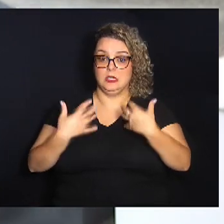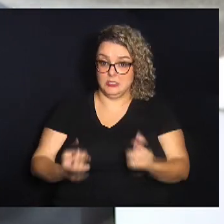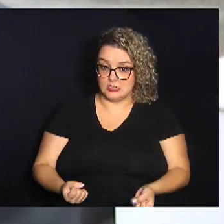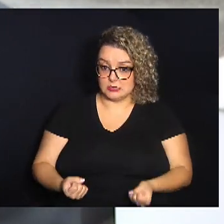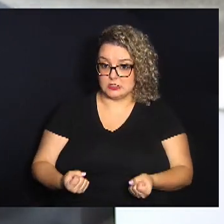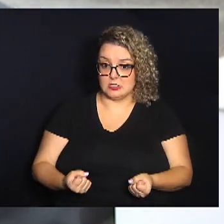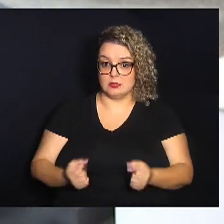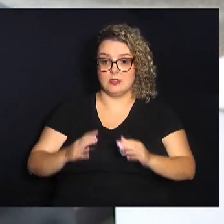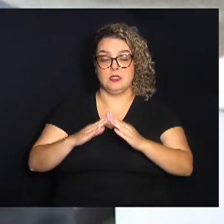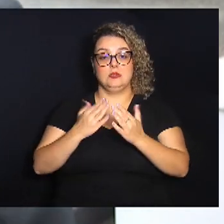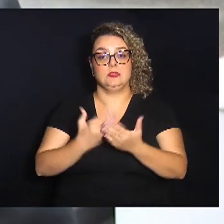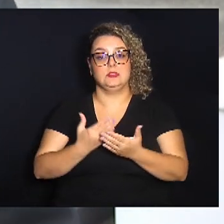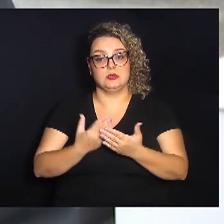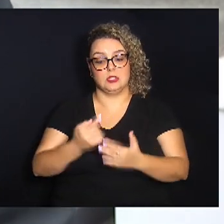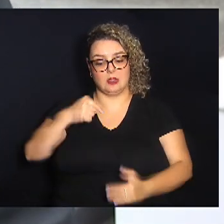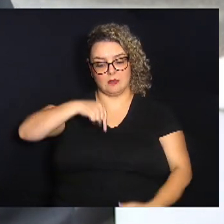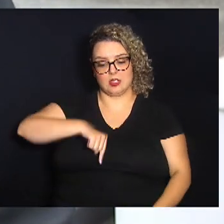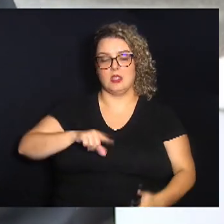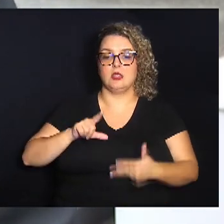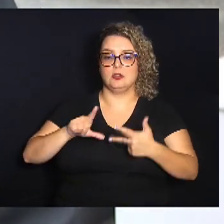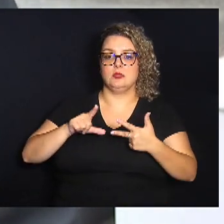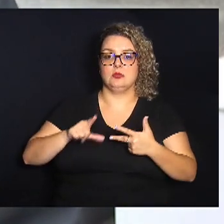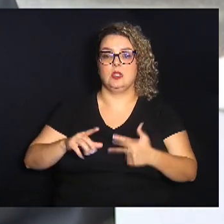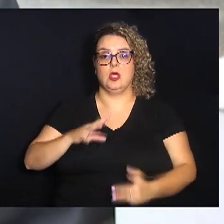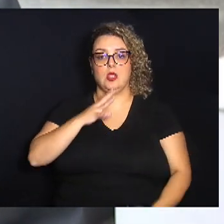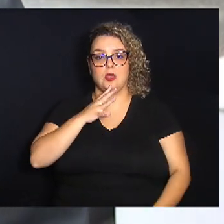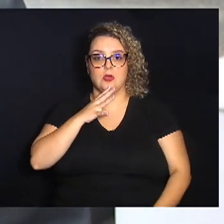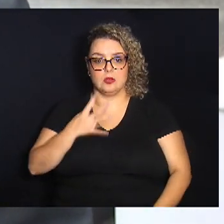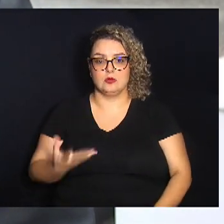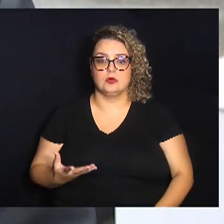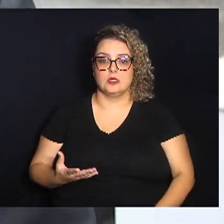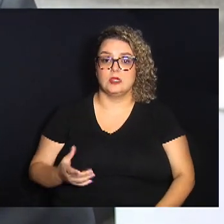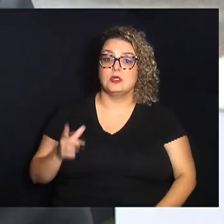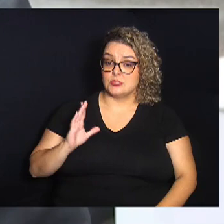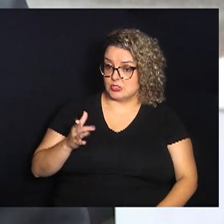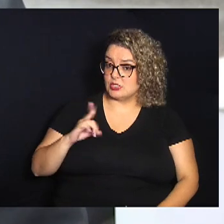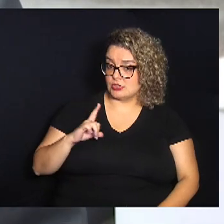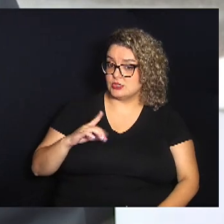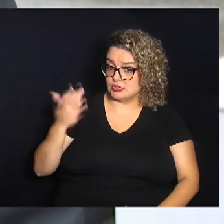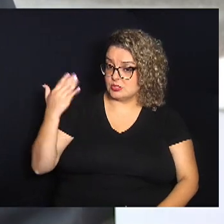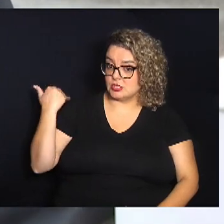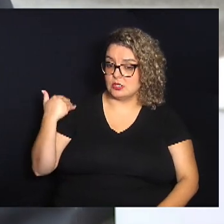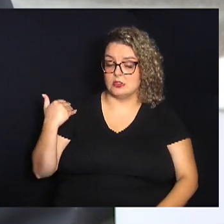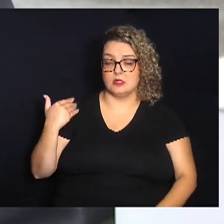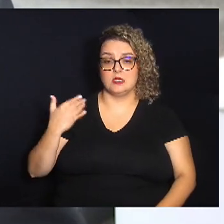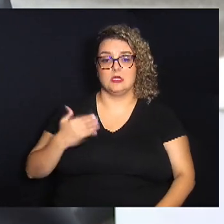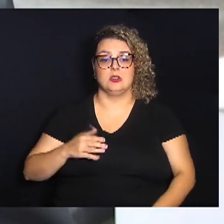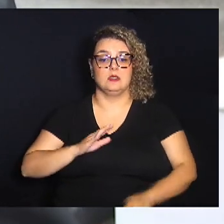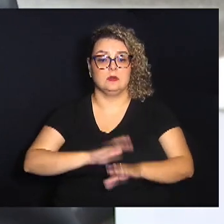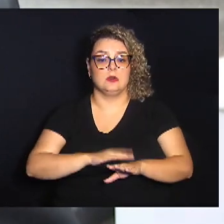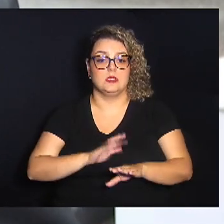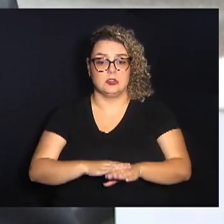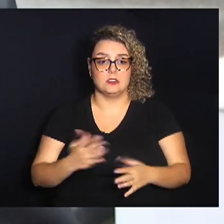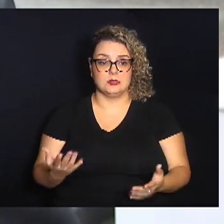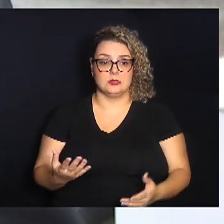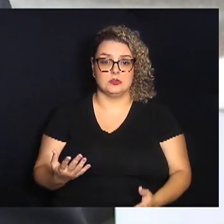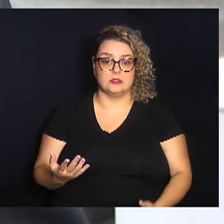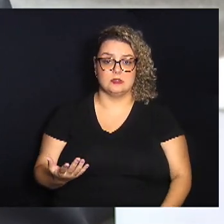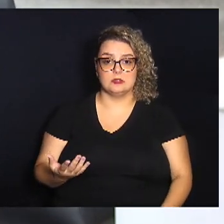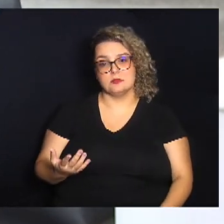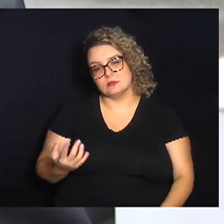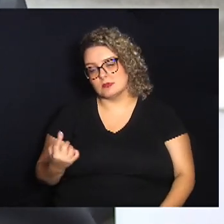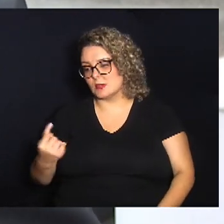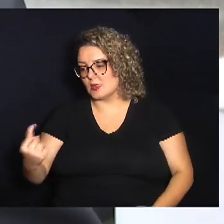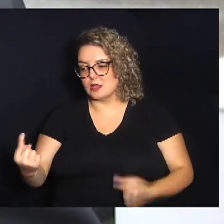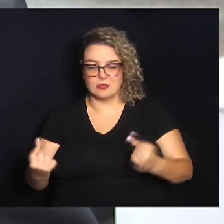vêm conhecer o Poder Legislativo. Havia já iniciativas isoladas de escolas desde educação